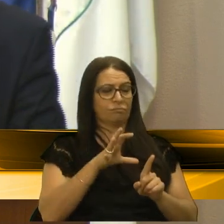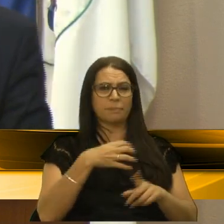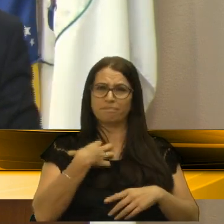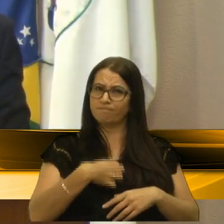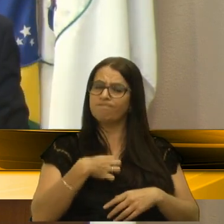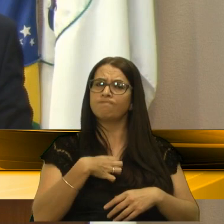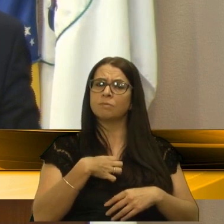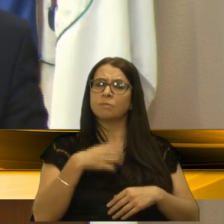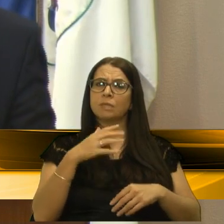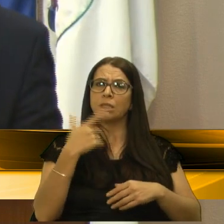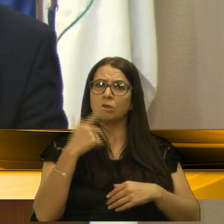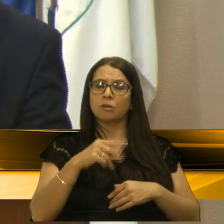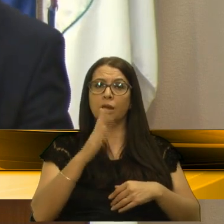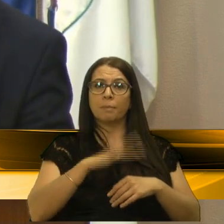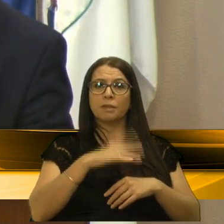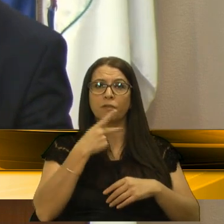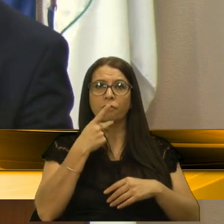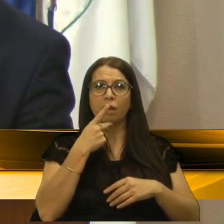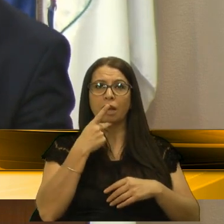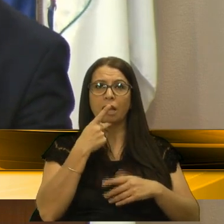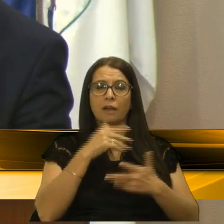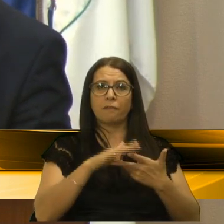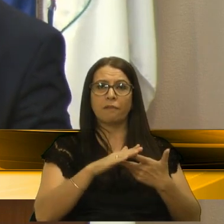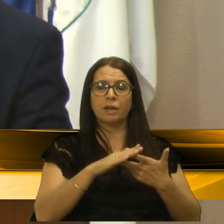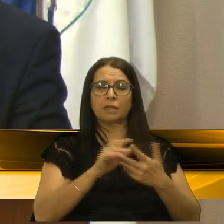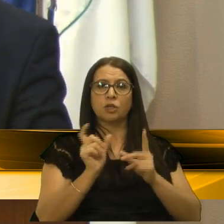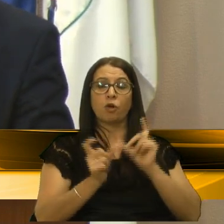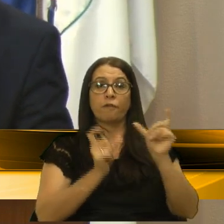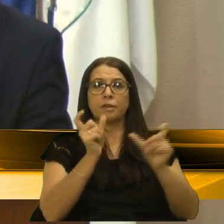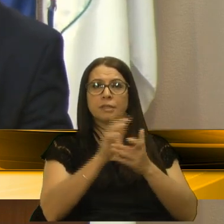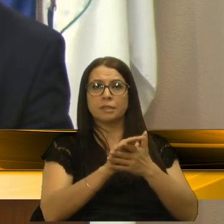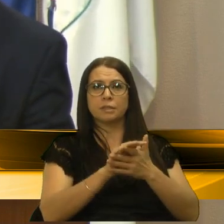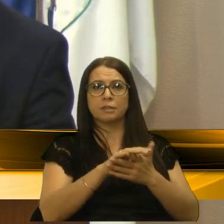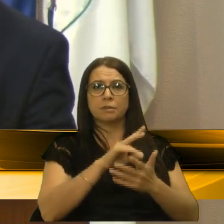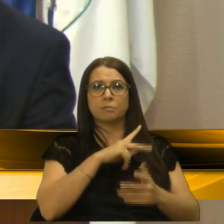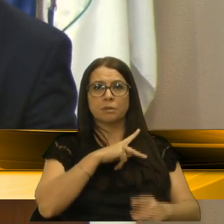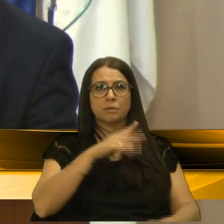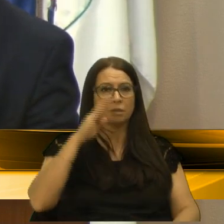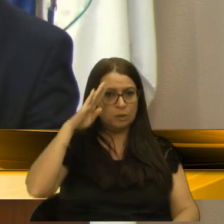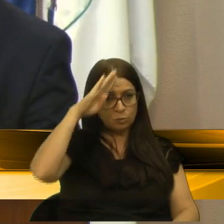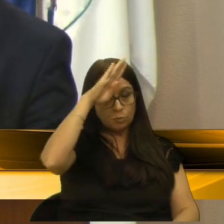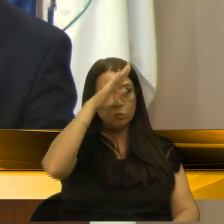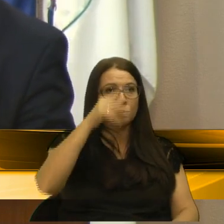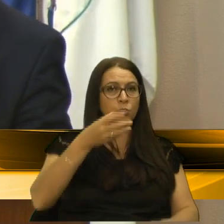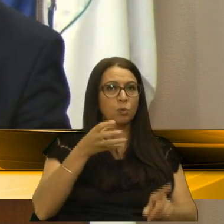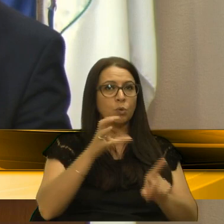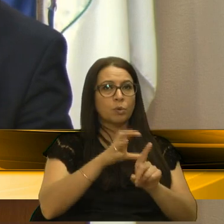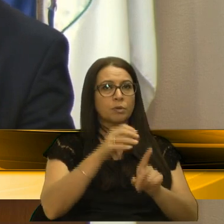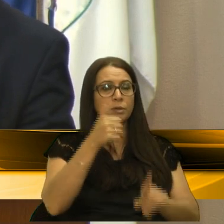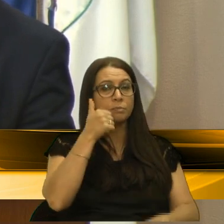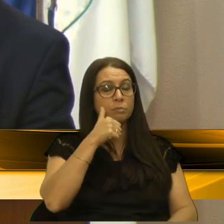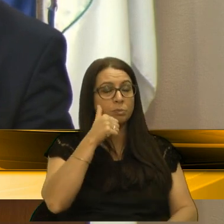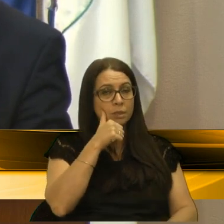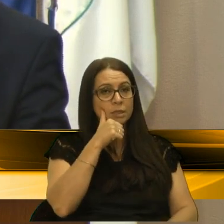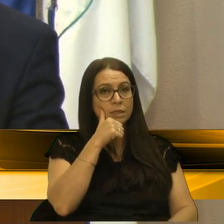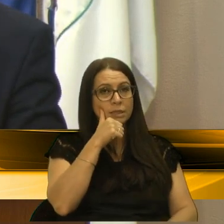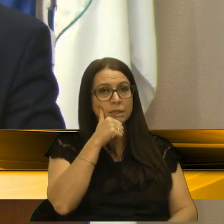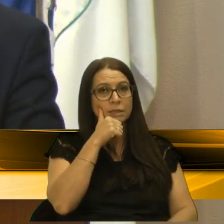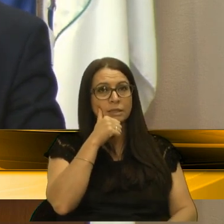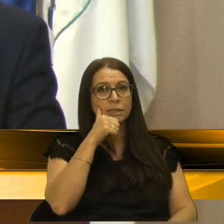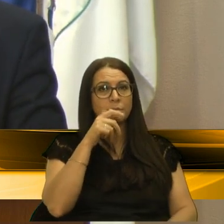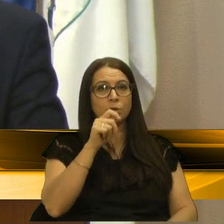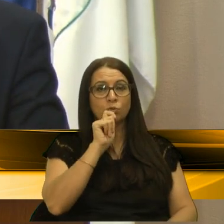com mais uma fala agressiva, ofensiva do presidente Jair Bolsonaro contra as mulheres e contra os